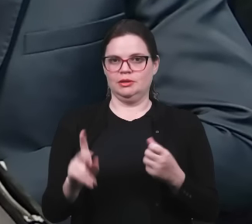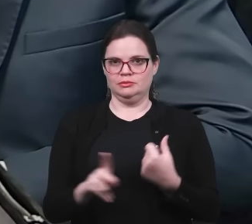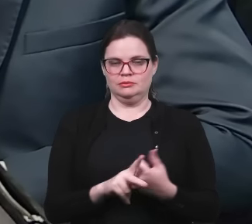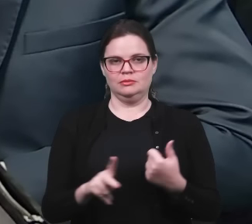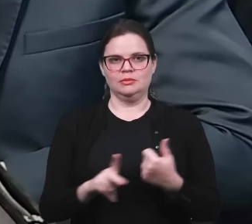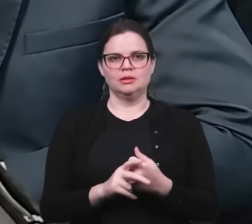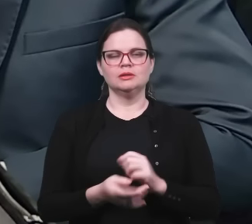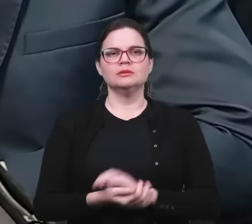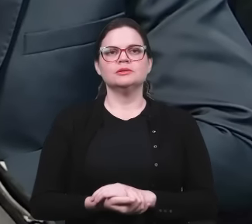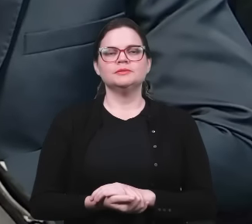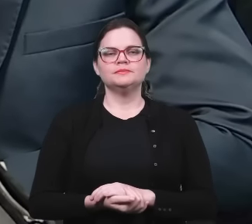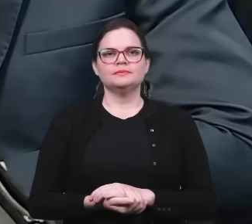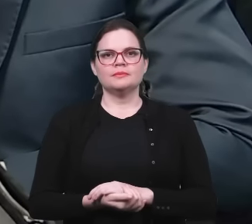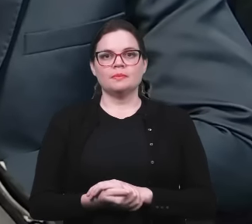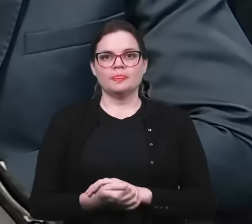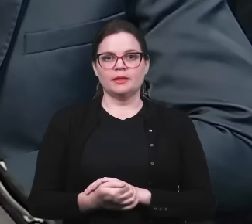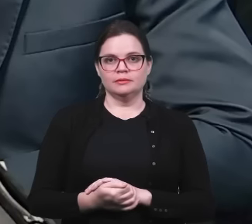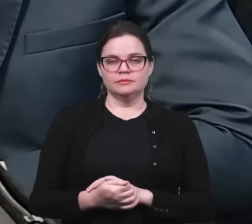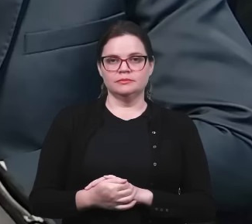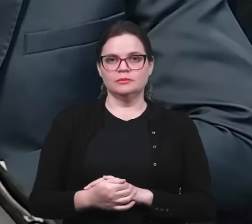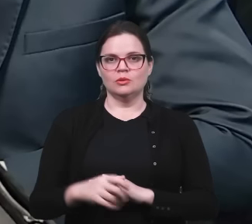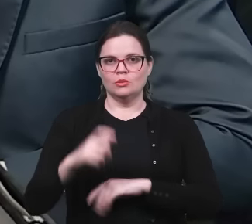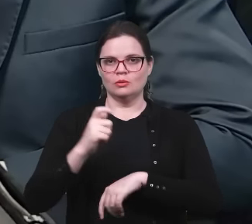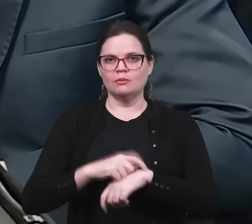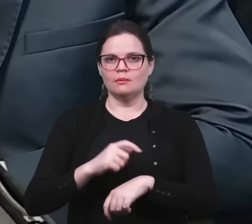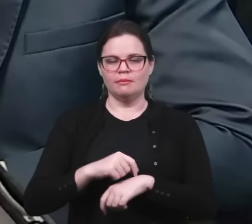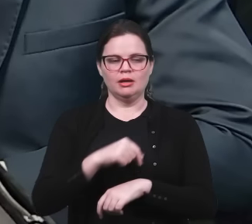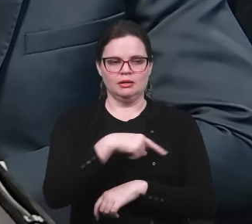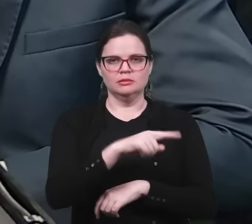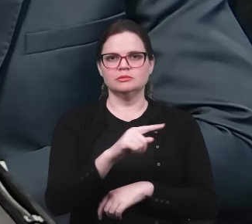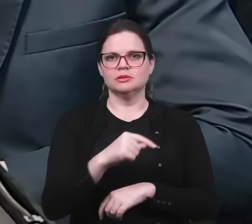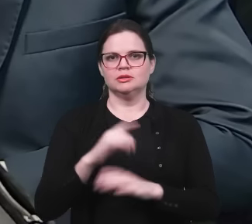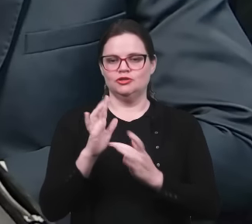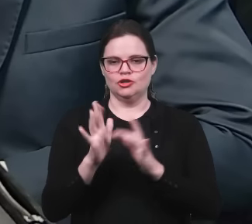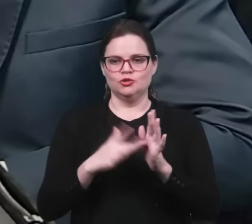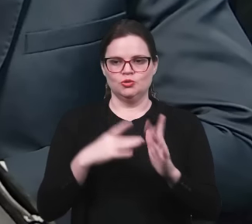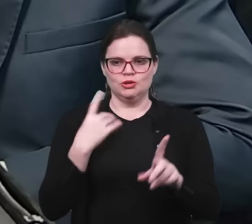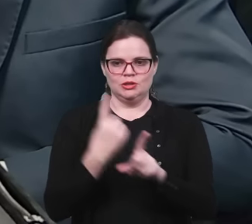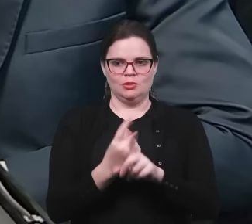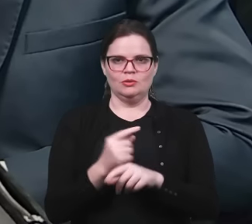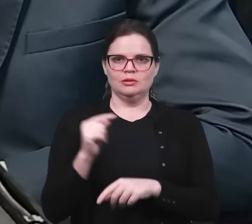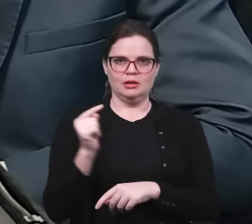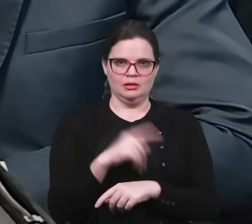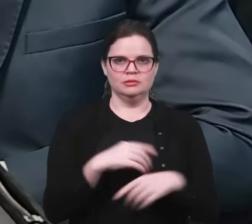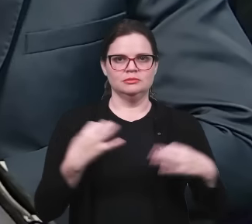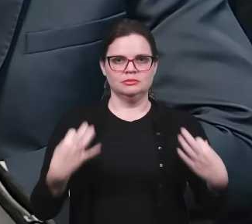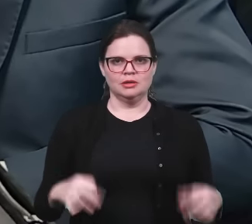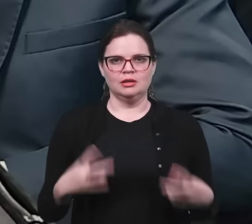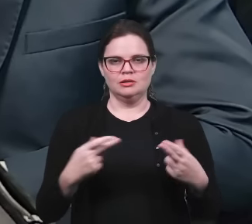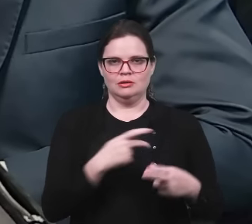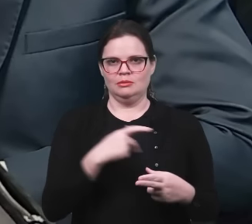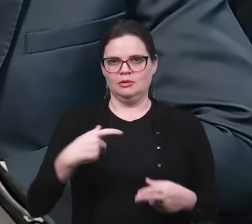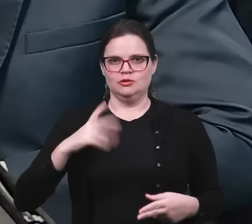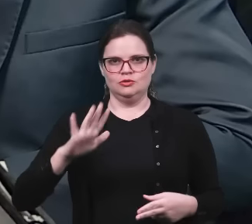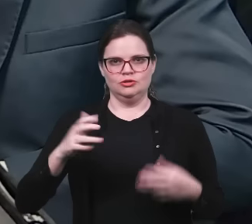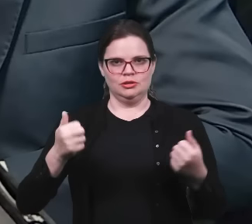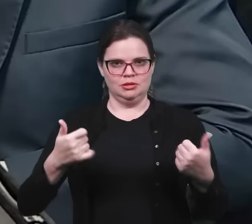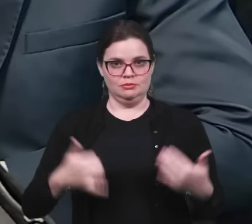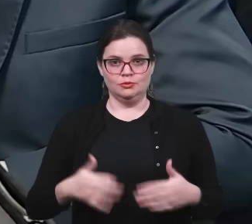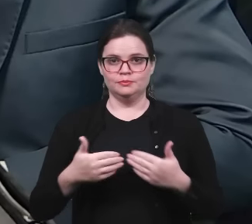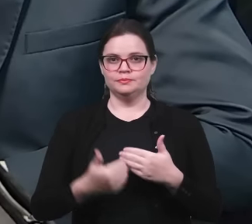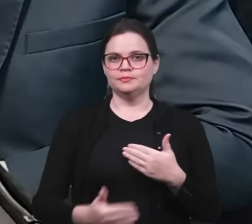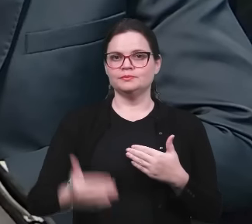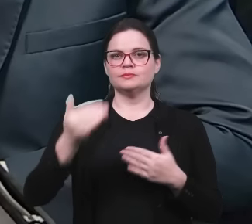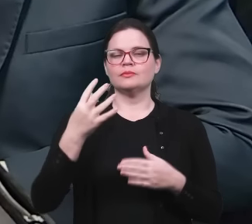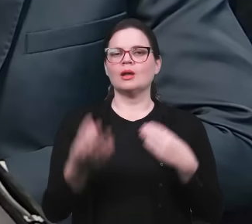teve um dia que ele teve um encontro com o Senhor, conforme o pastor Miguel colocou muito bem aqui. E a partir daí, como